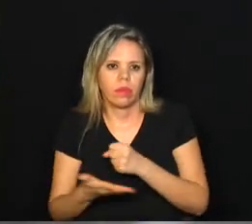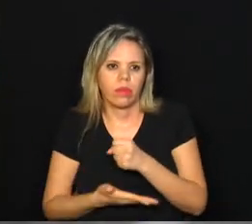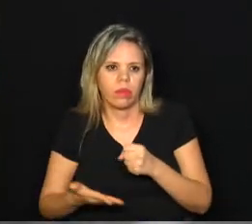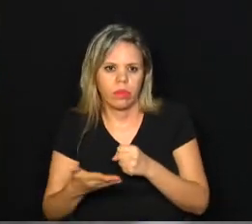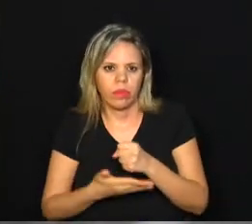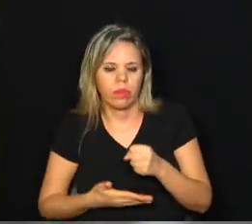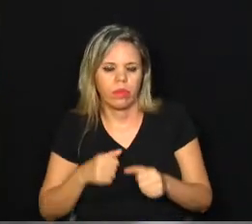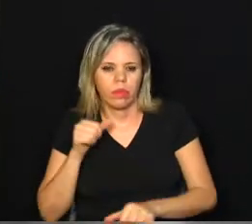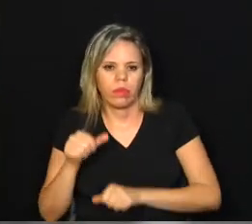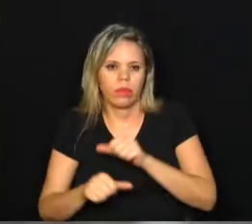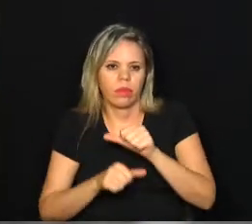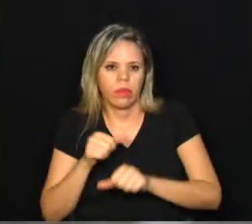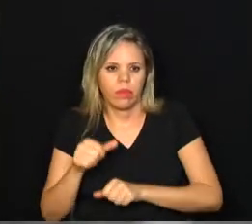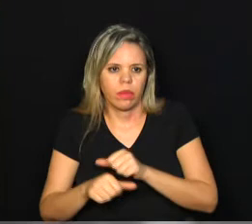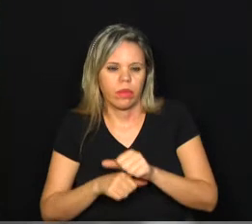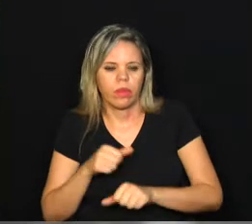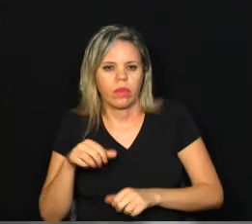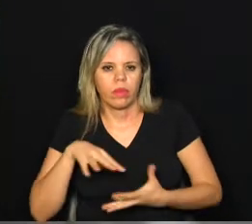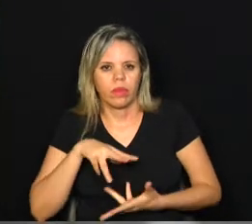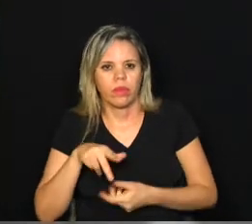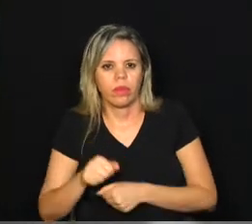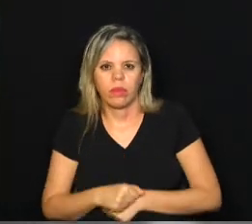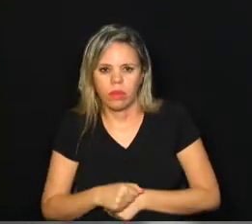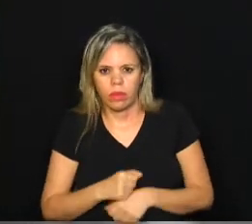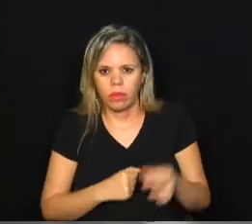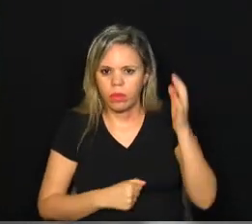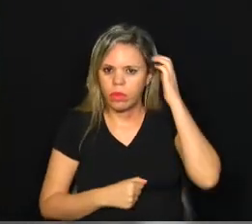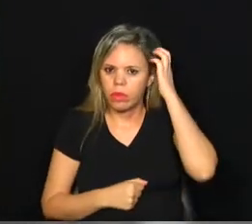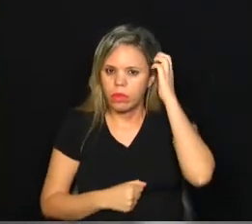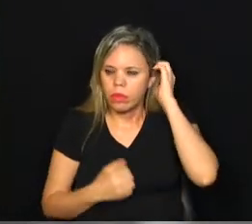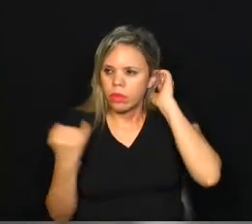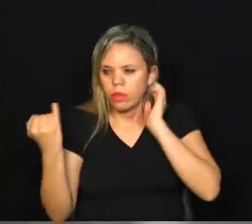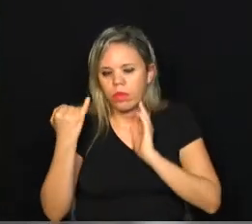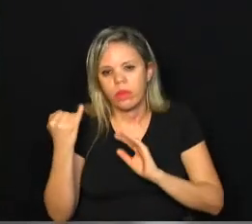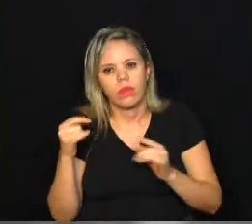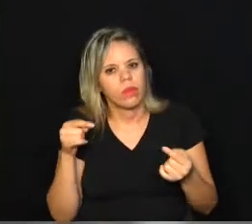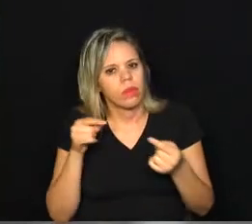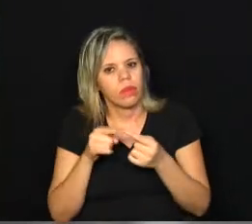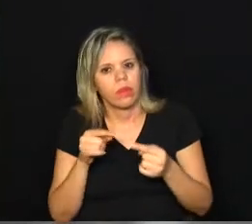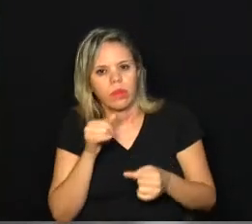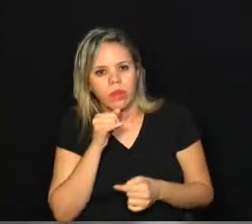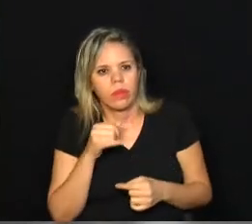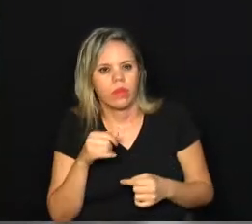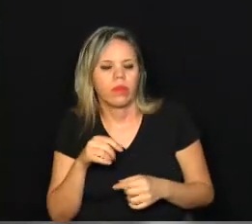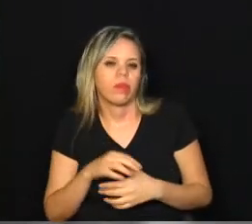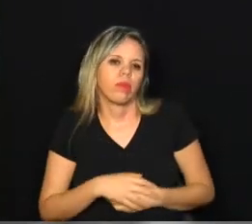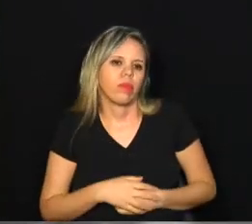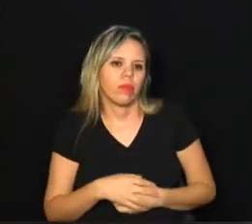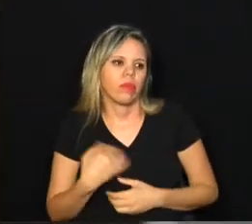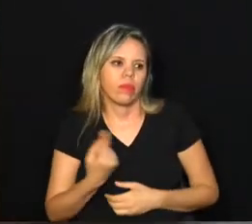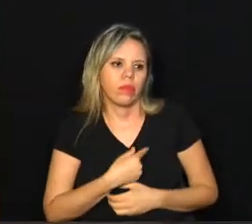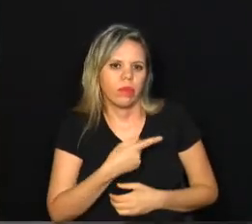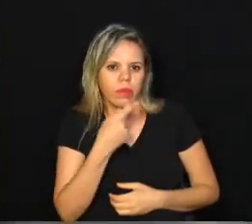vai transformar o mundo, é importante o alinhamento entre os poderes, porque quando